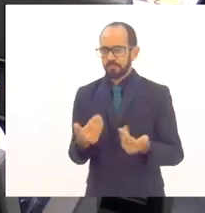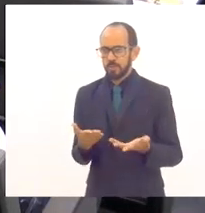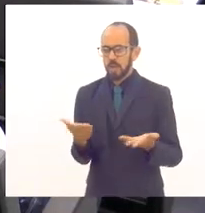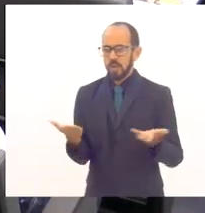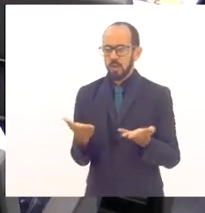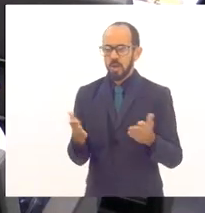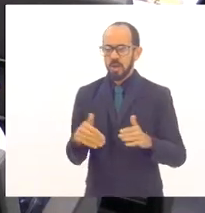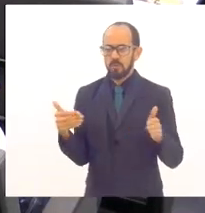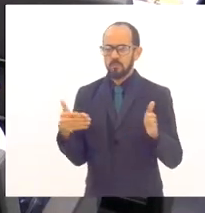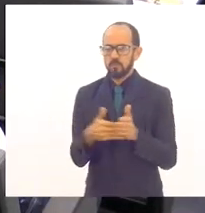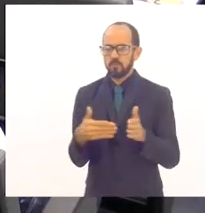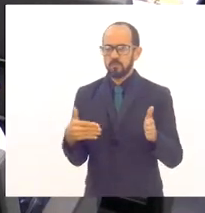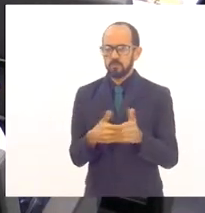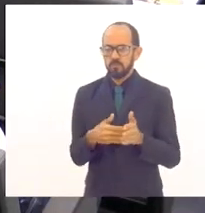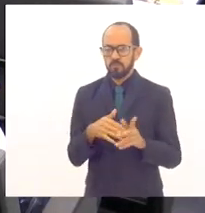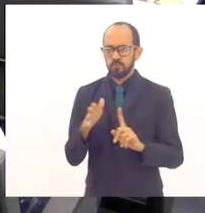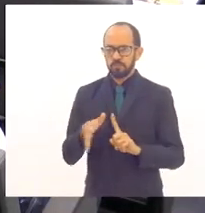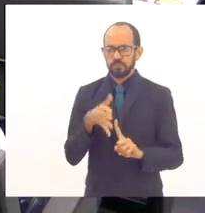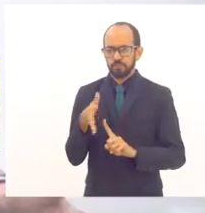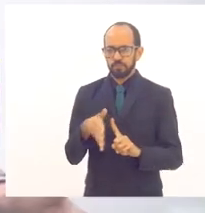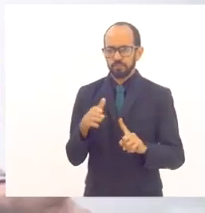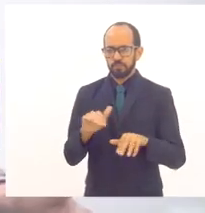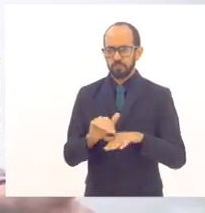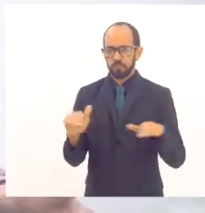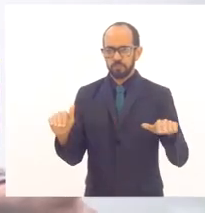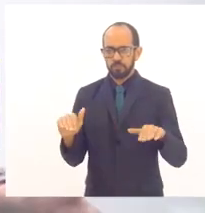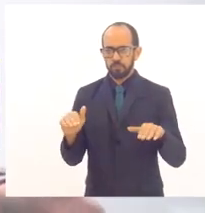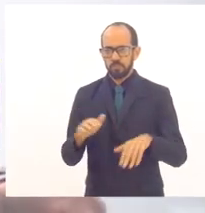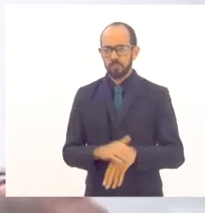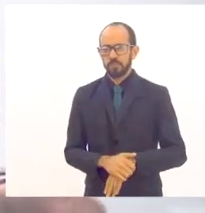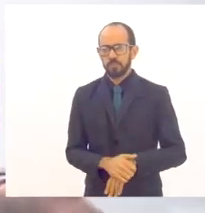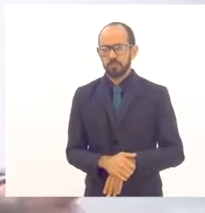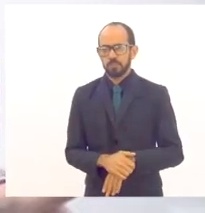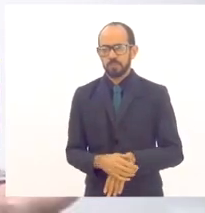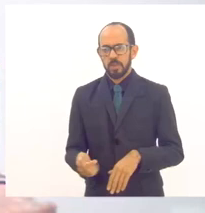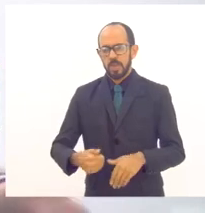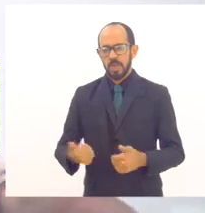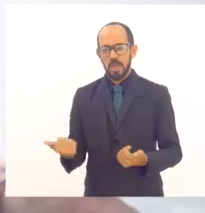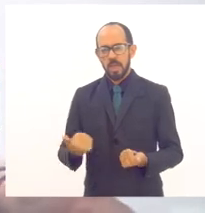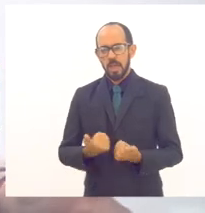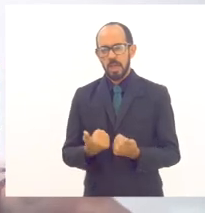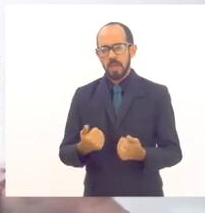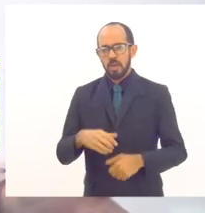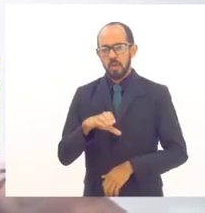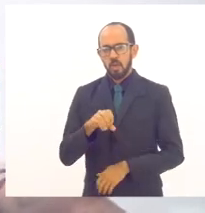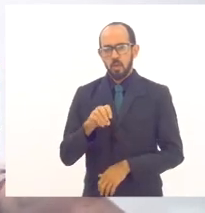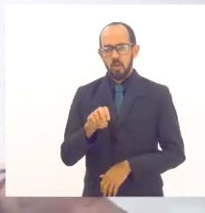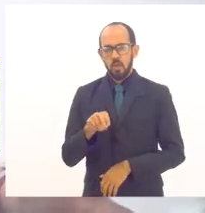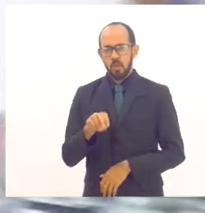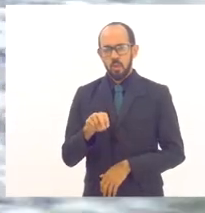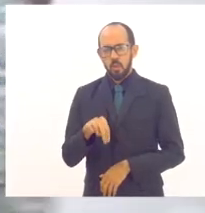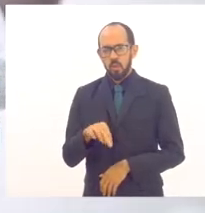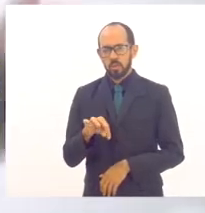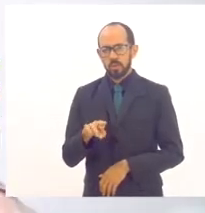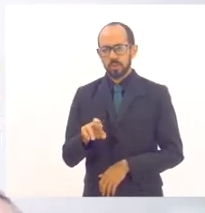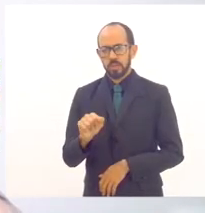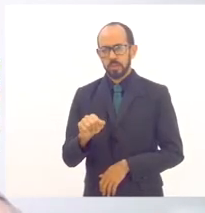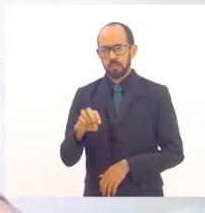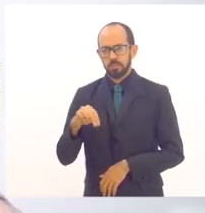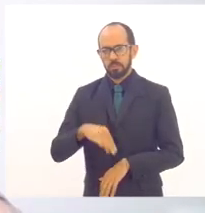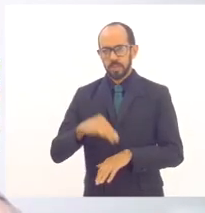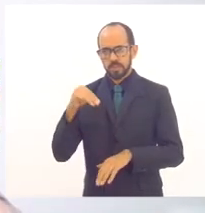última oradora da mesa é a contramestra Celi, que